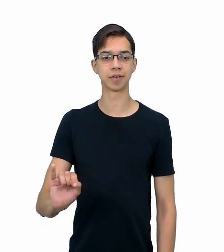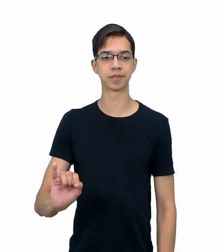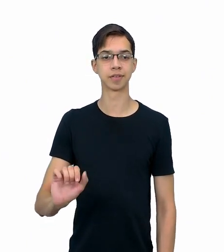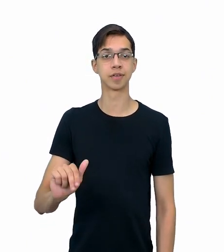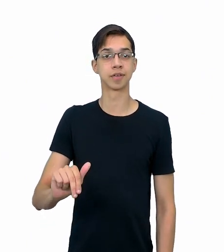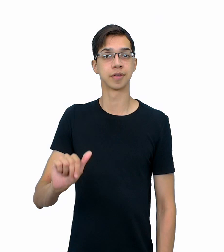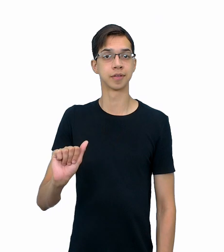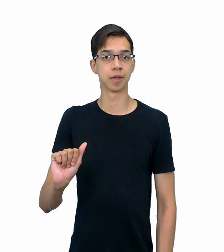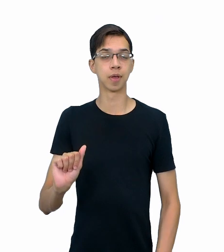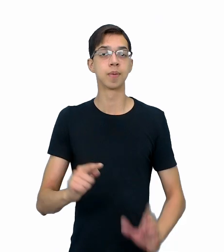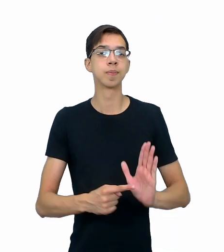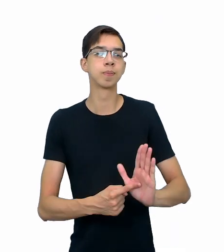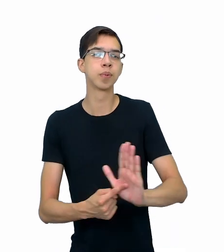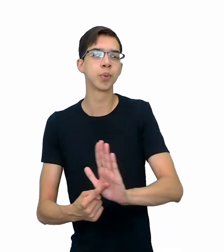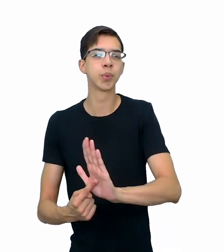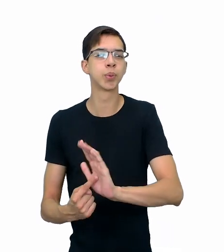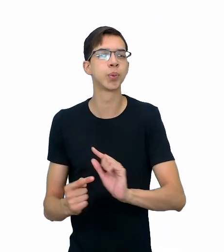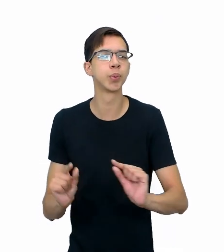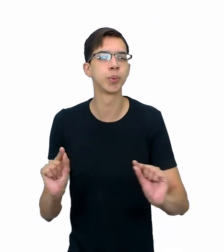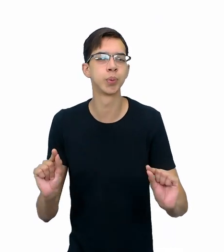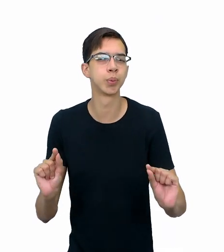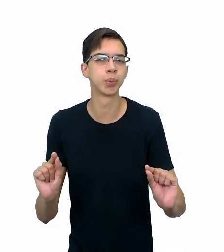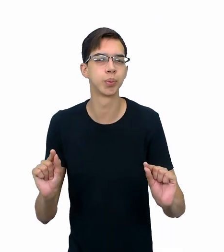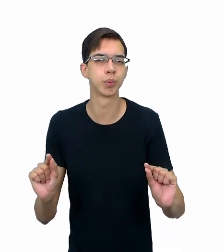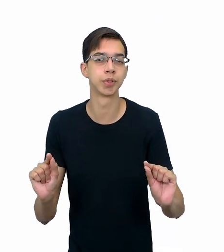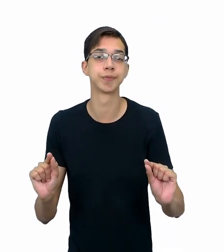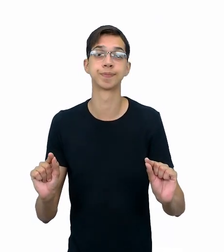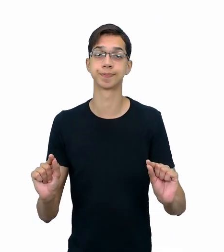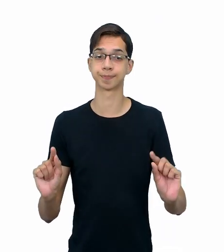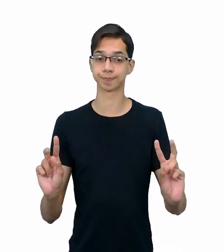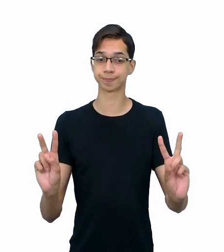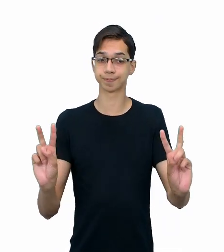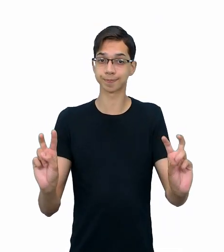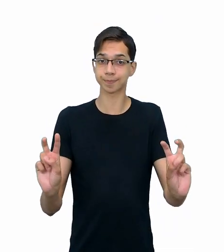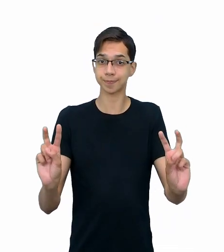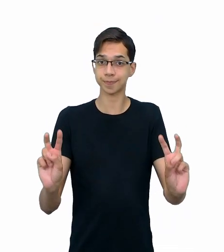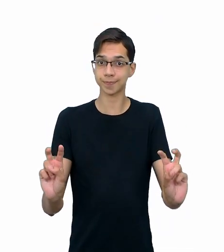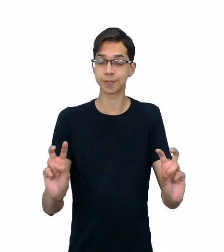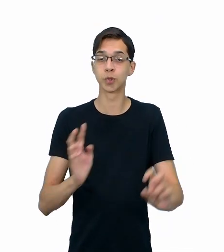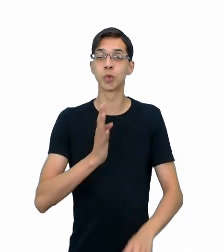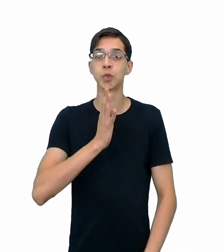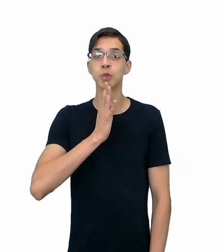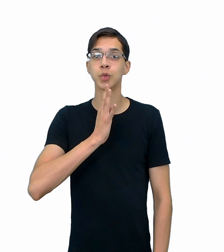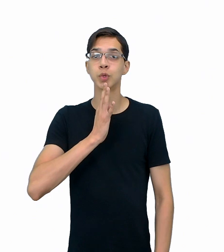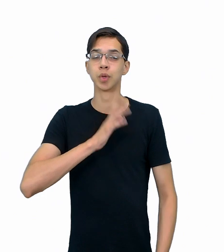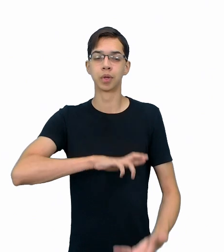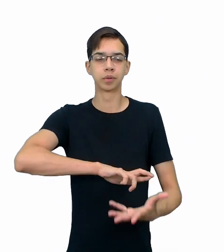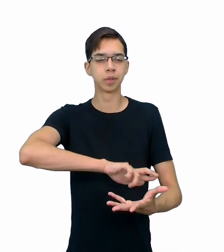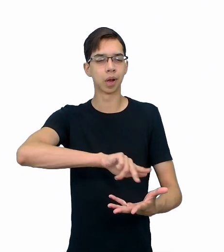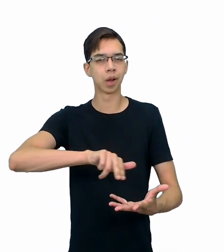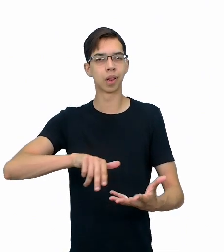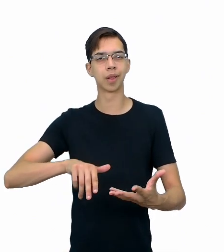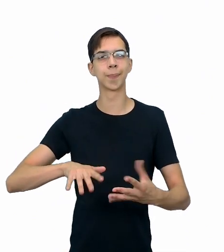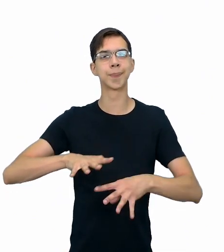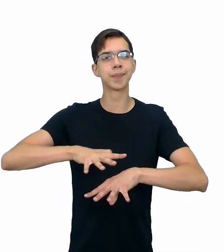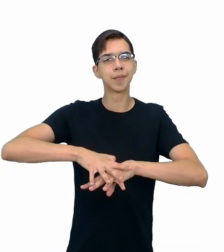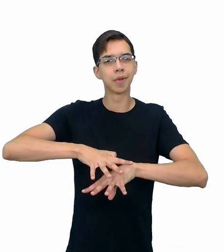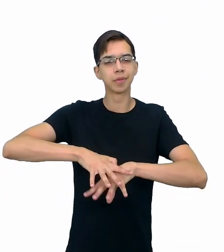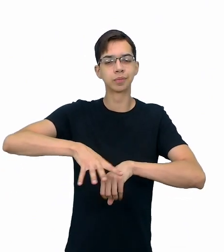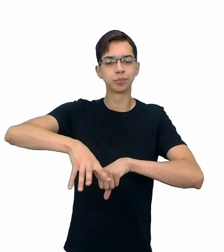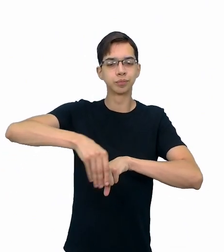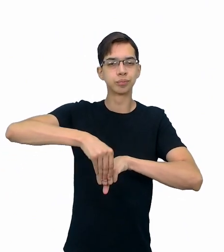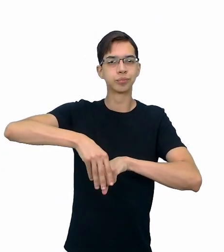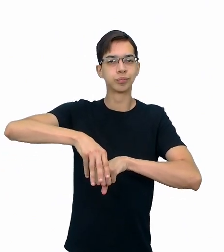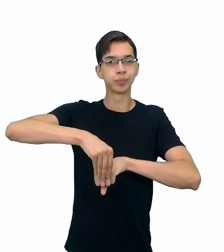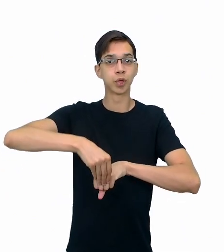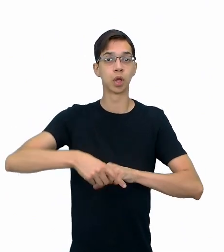pode aproximar os diversos objetos de conhecimento da matemática e mostra alguns exemplos, como o da